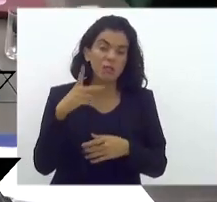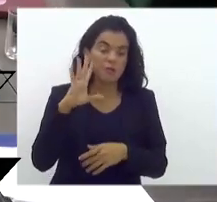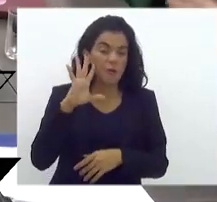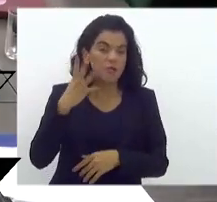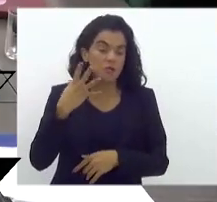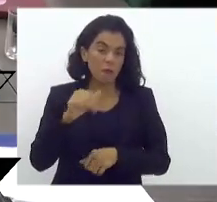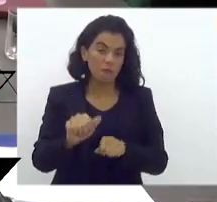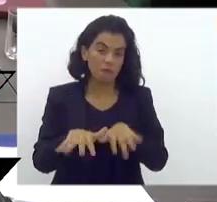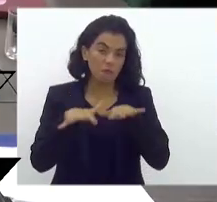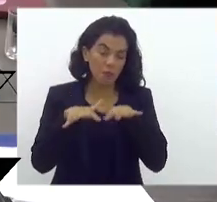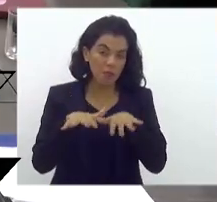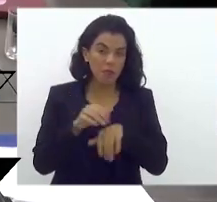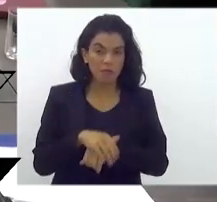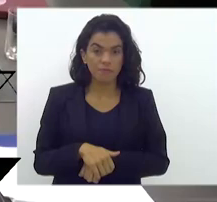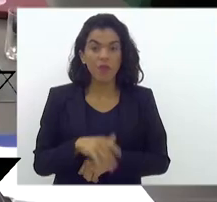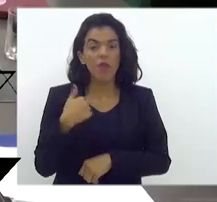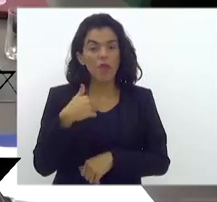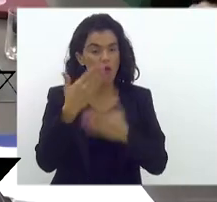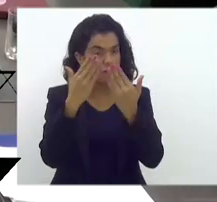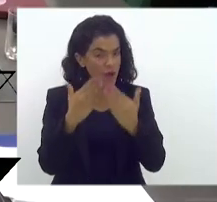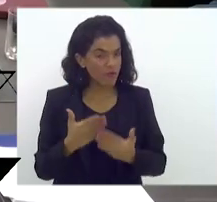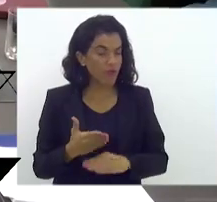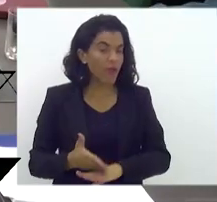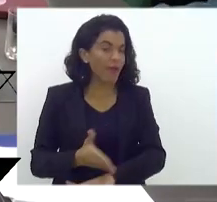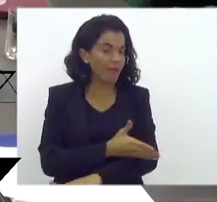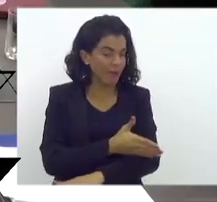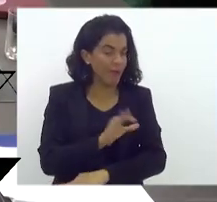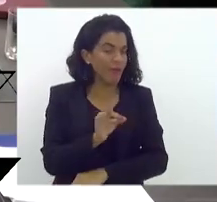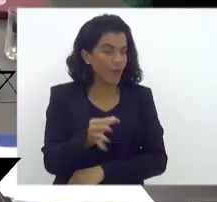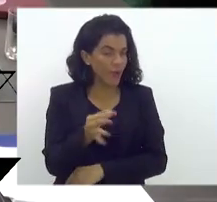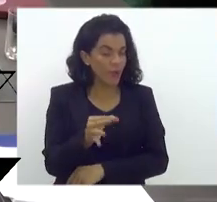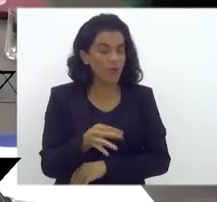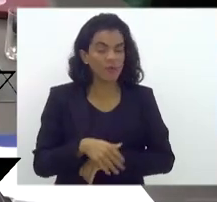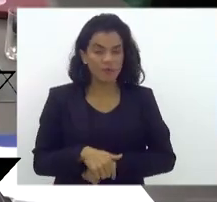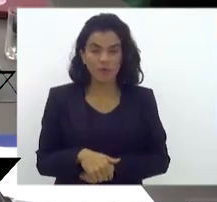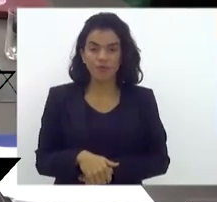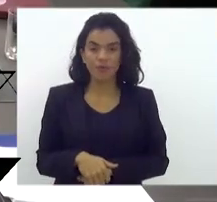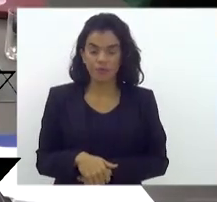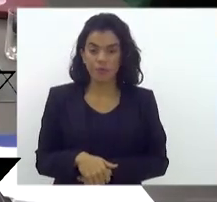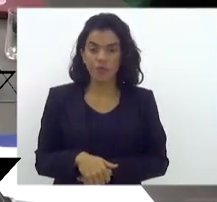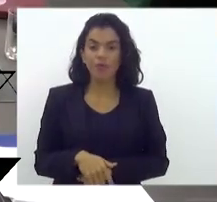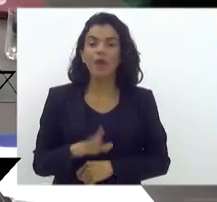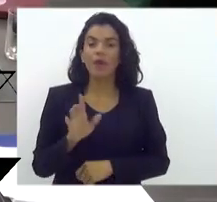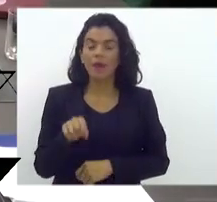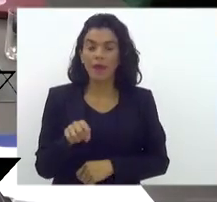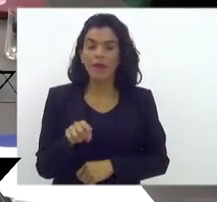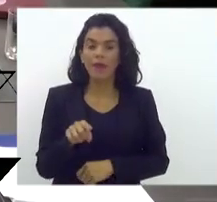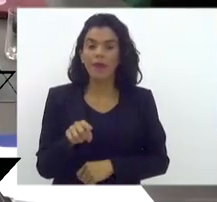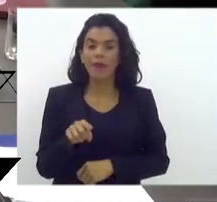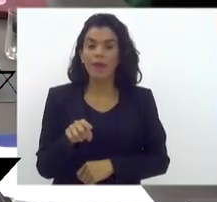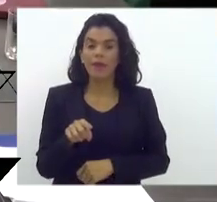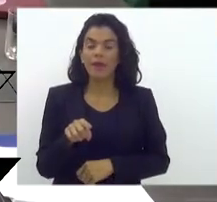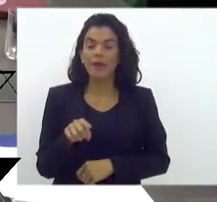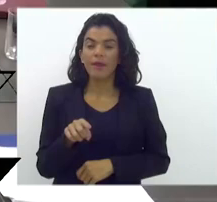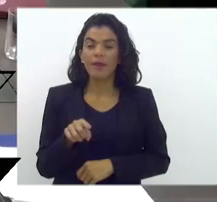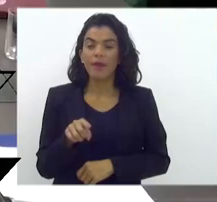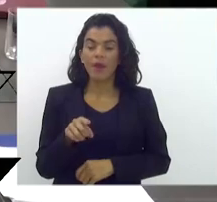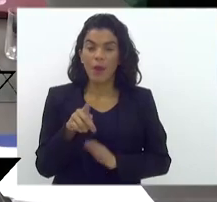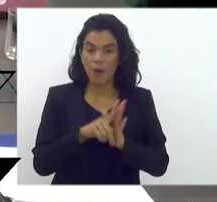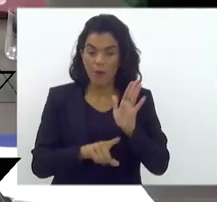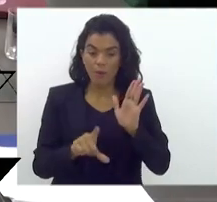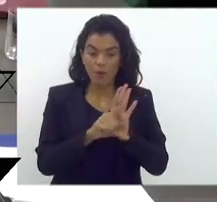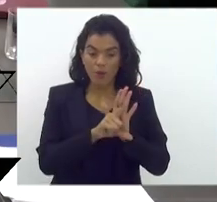Mas está superado na CCJ. Eu verifiquei que é anterior, né? Então, por isso que... Perfeito. Bueno, deputado, agora é o